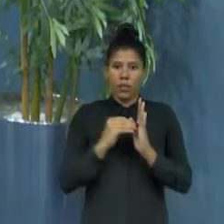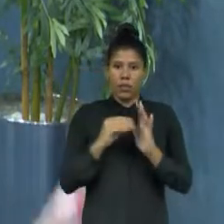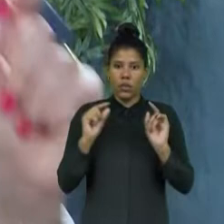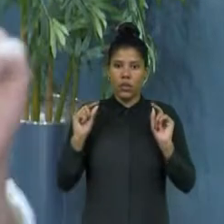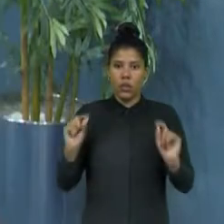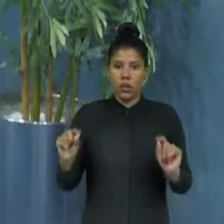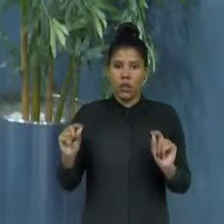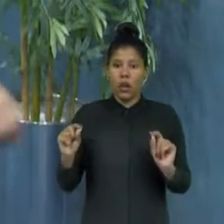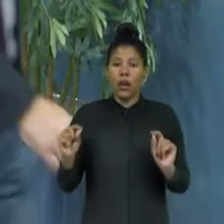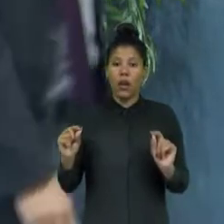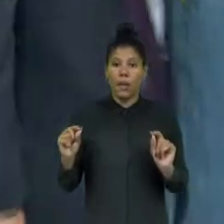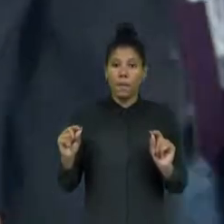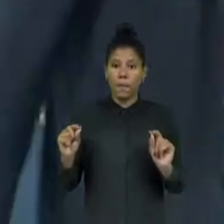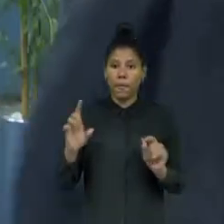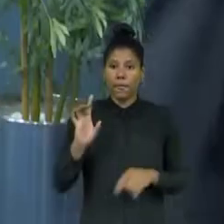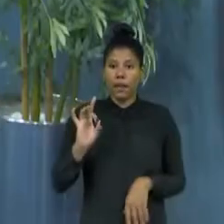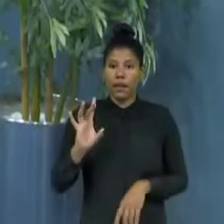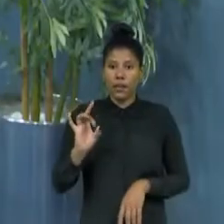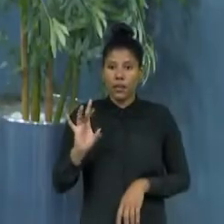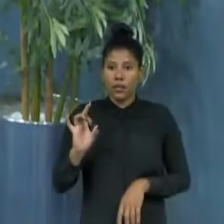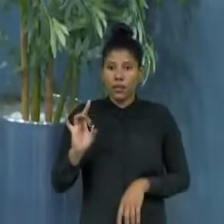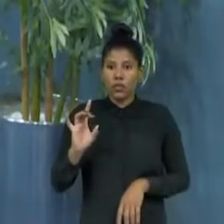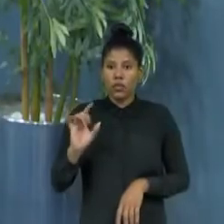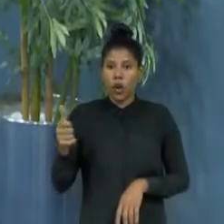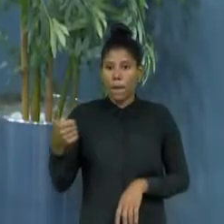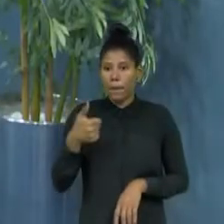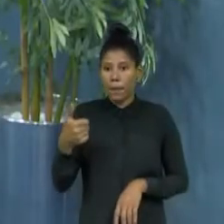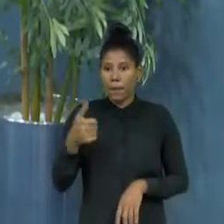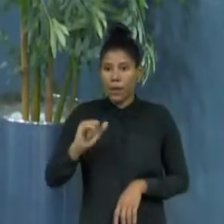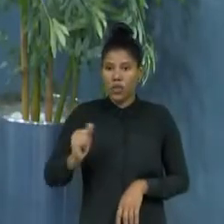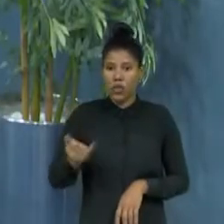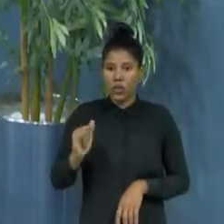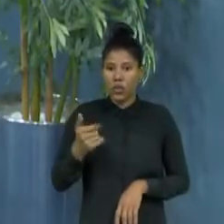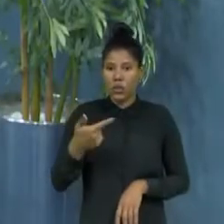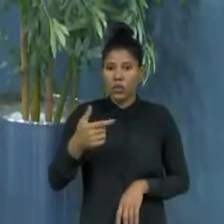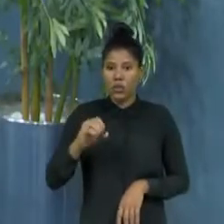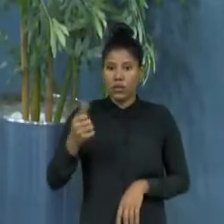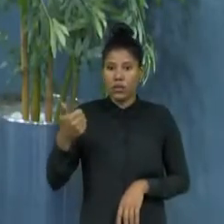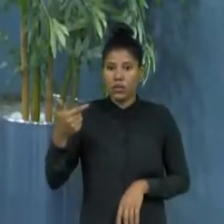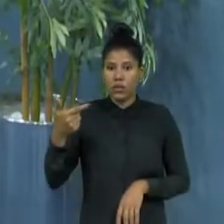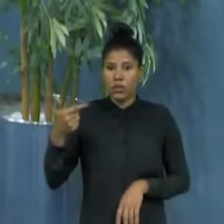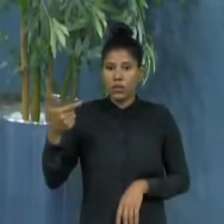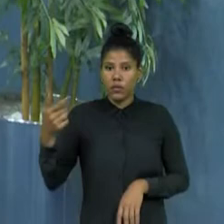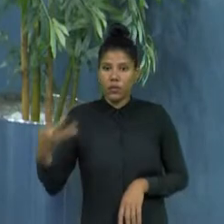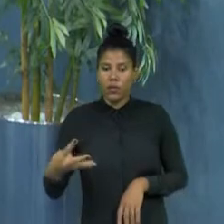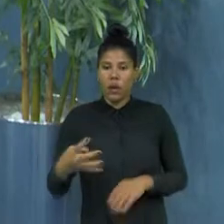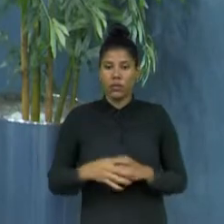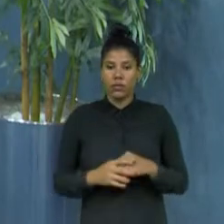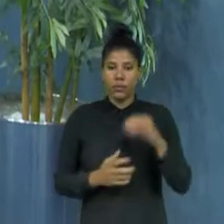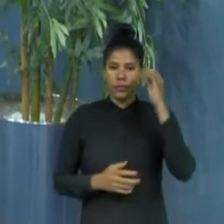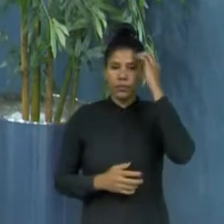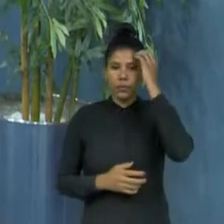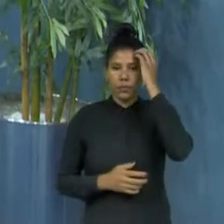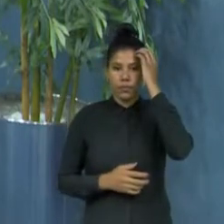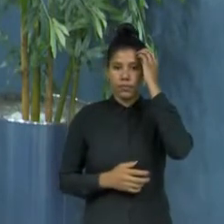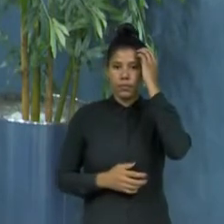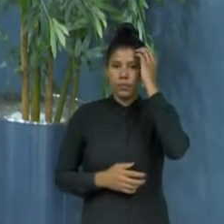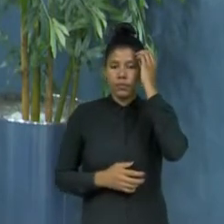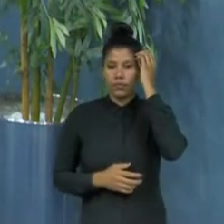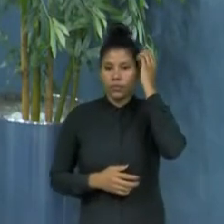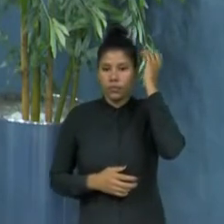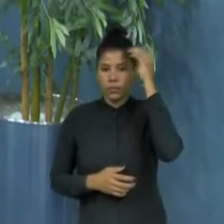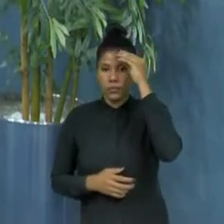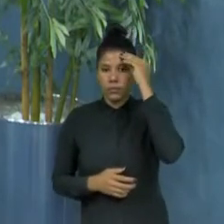revogação a partir de 1º de janeiro de 2024. Então, eu acho que é uma possibilidade da nossa Assembleia Legislativa,